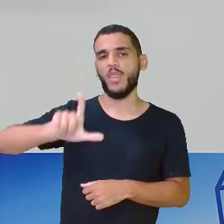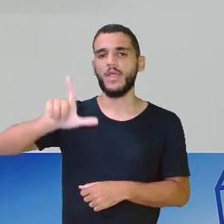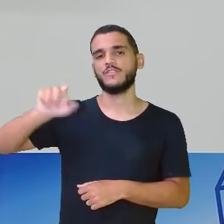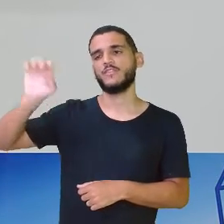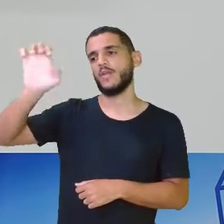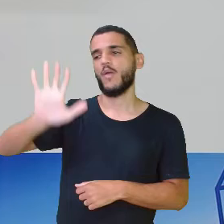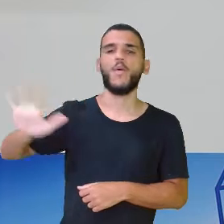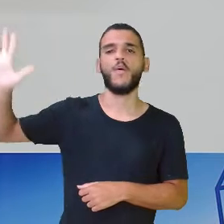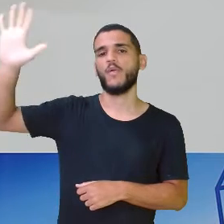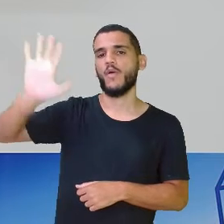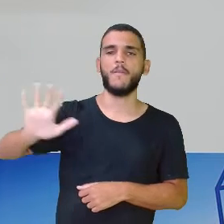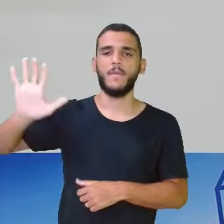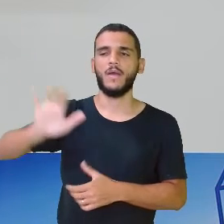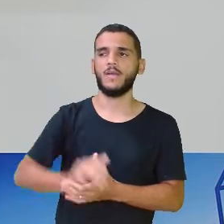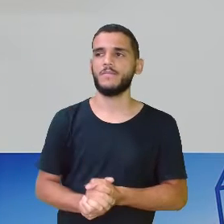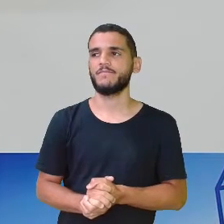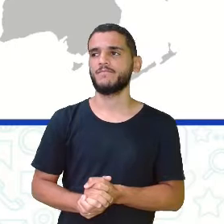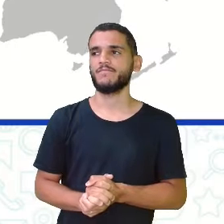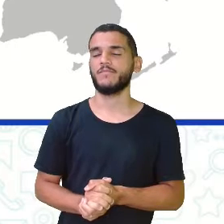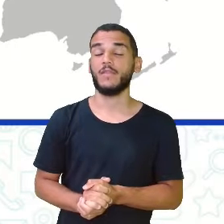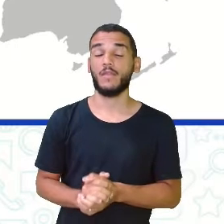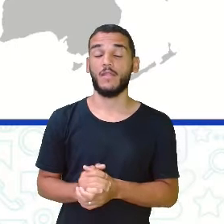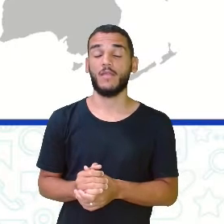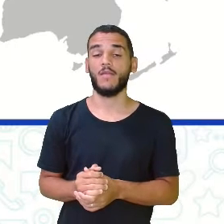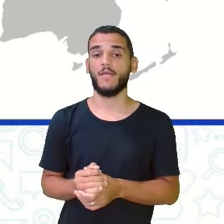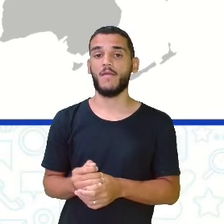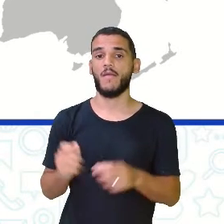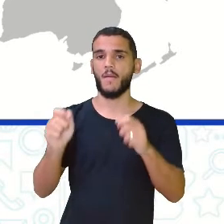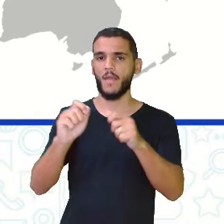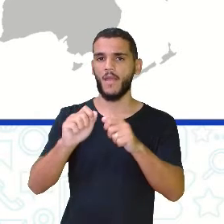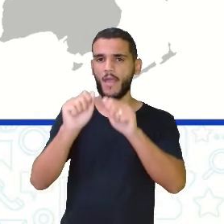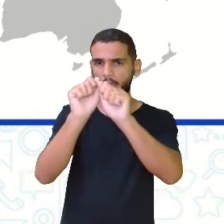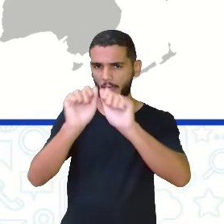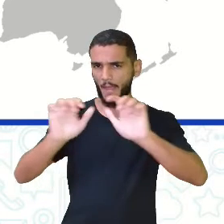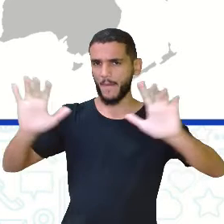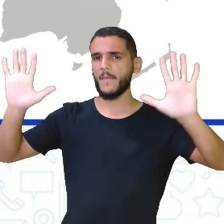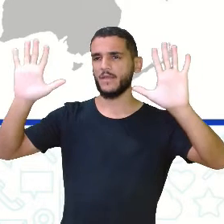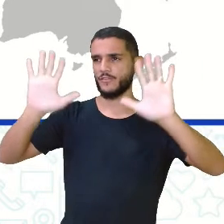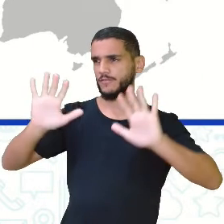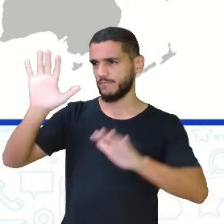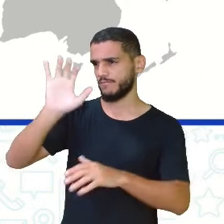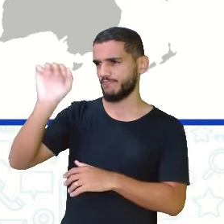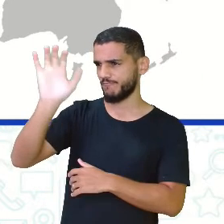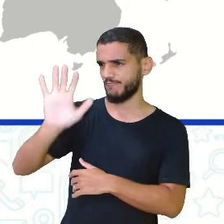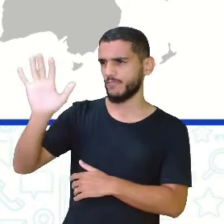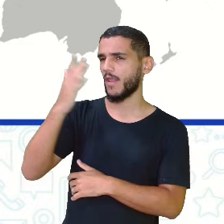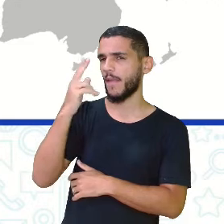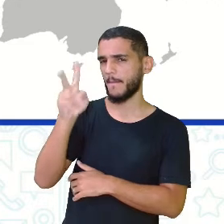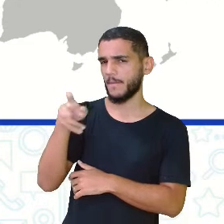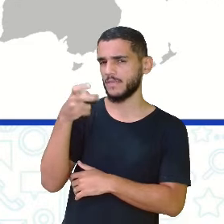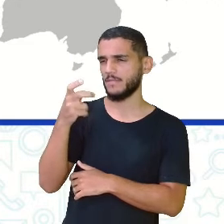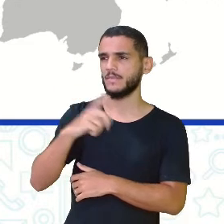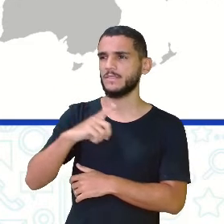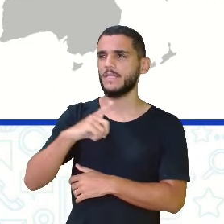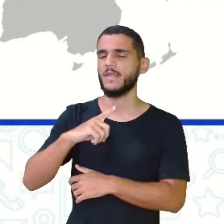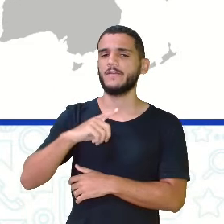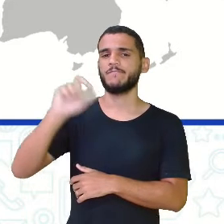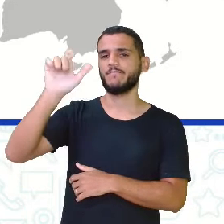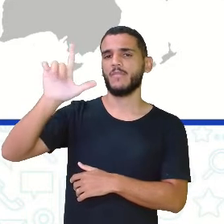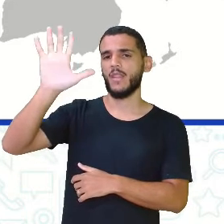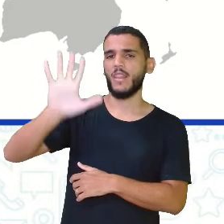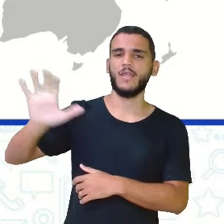favor, Vanvan, aí a imagem mais uma vez. Pronto, então observem aí. Ó. A gente tem países do leste